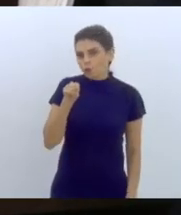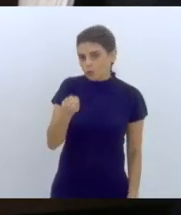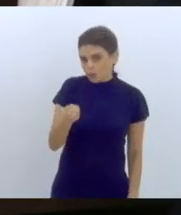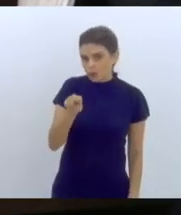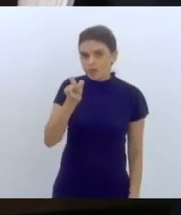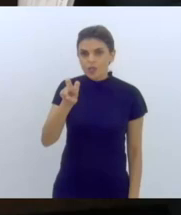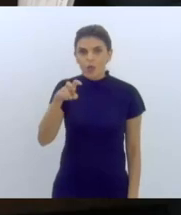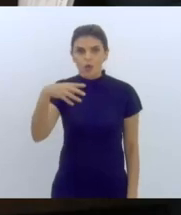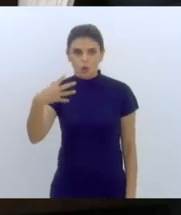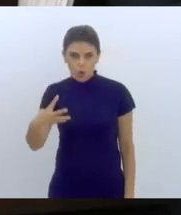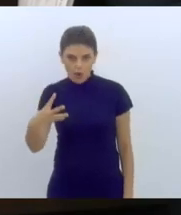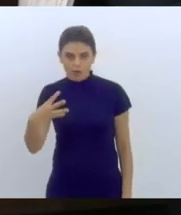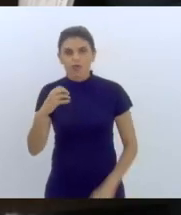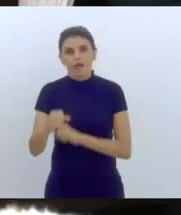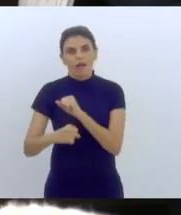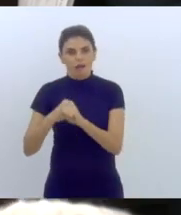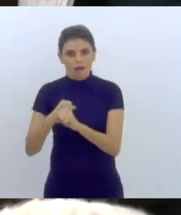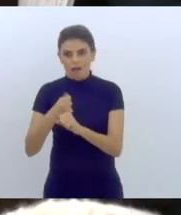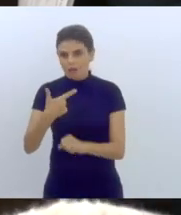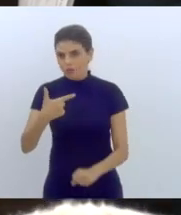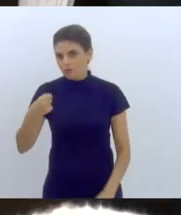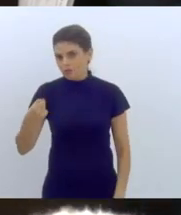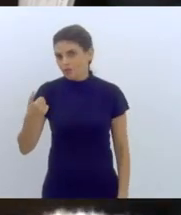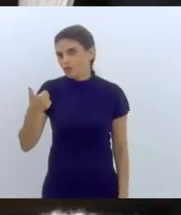de 2018. E